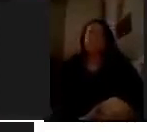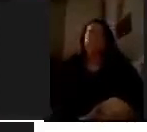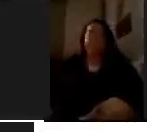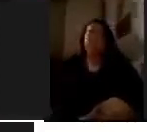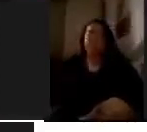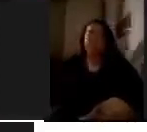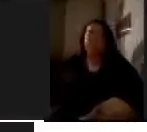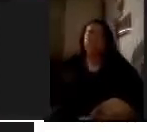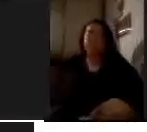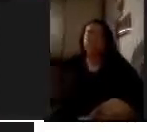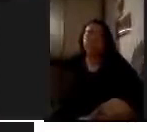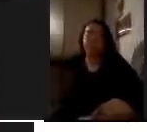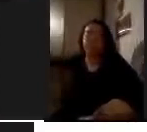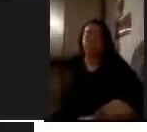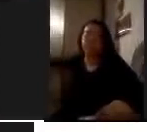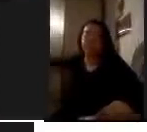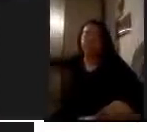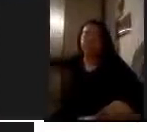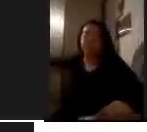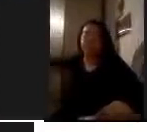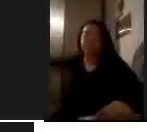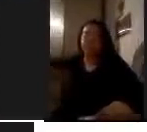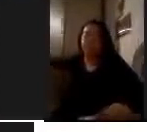e peso baixo?